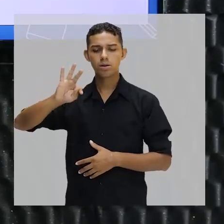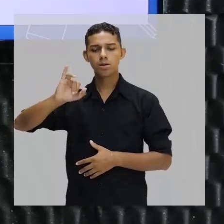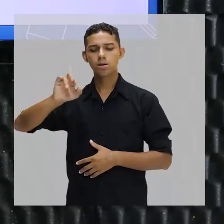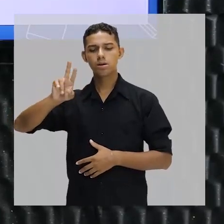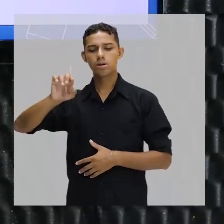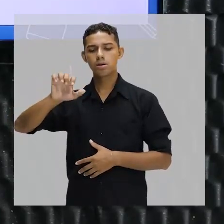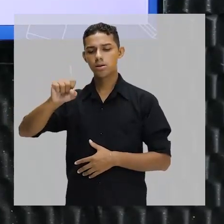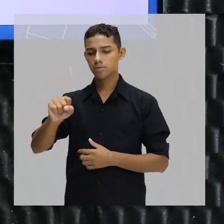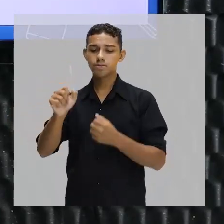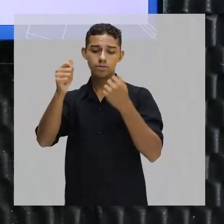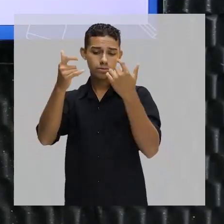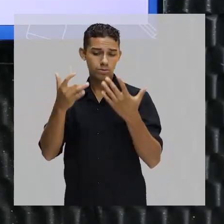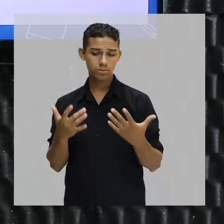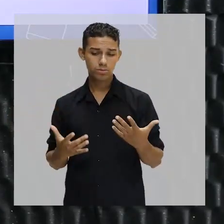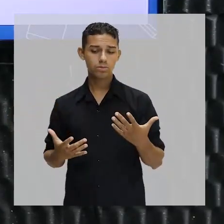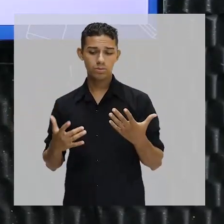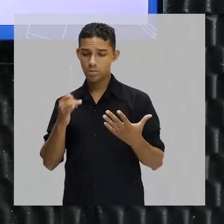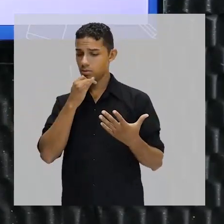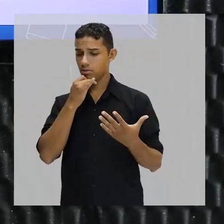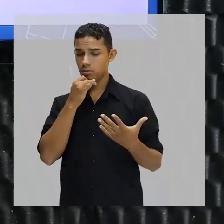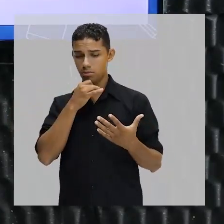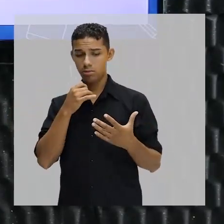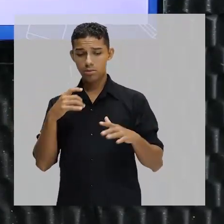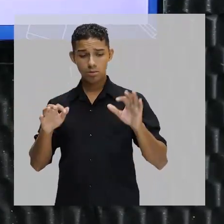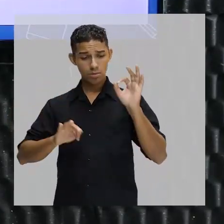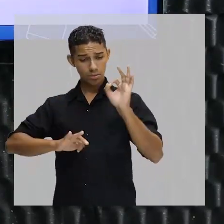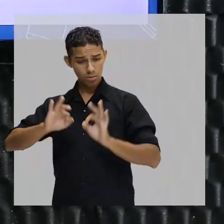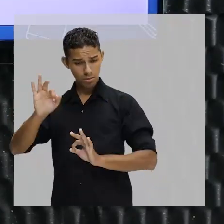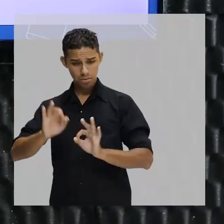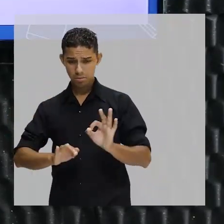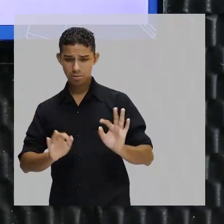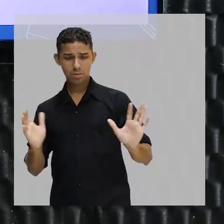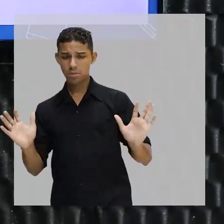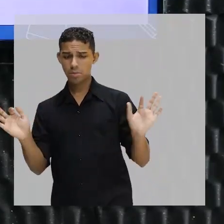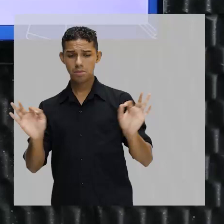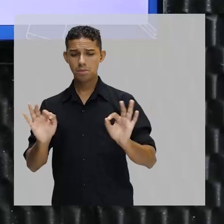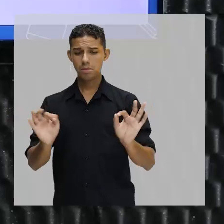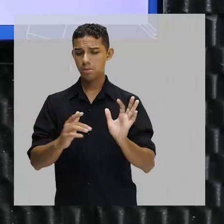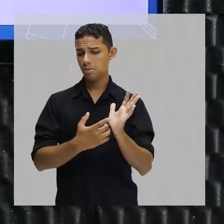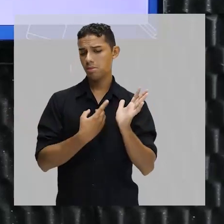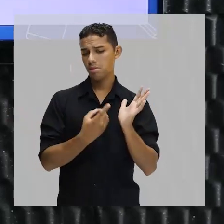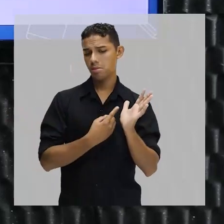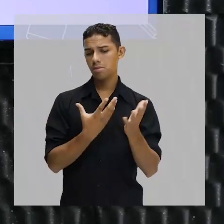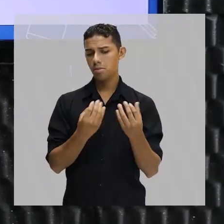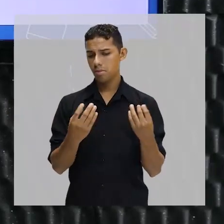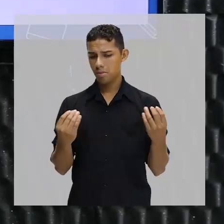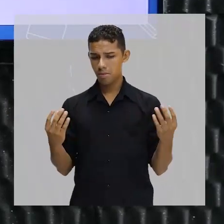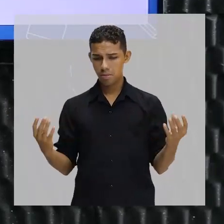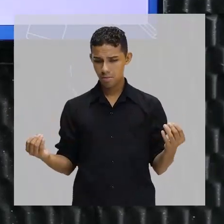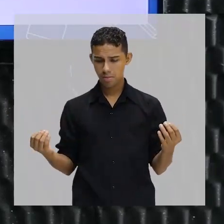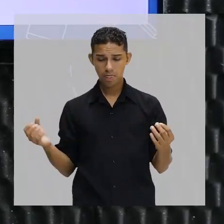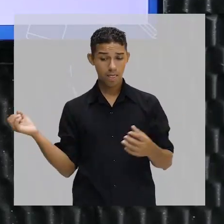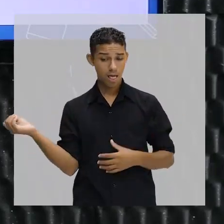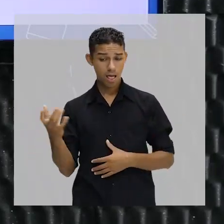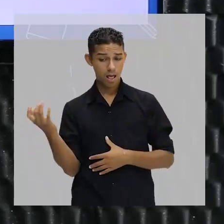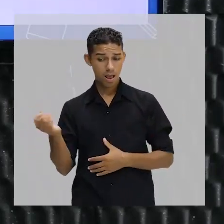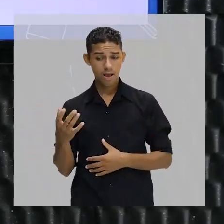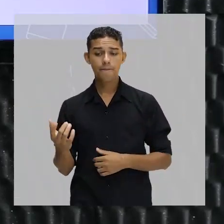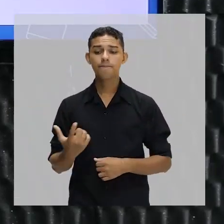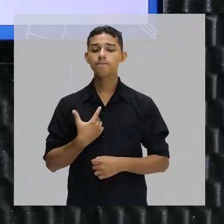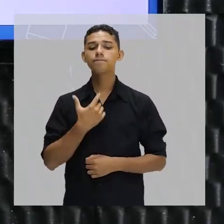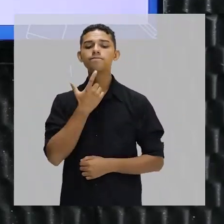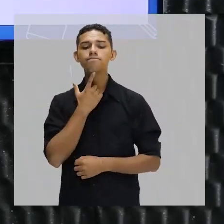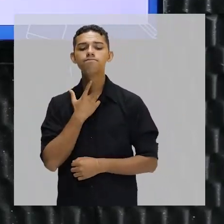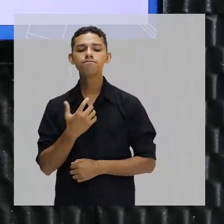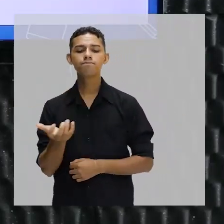a obra não tem pretensão de ser um dicionário, falta muita gente, são muitos artistas. A nova edição veio da vontade